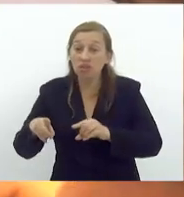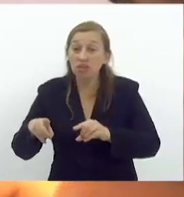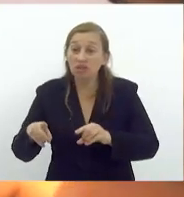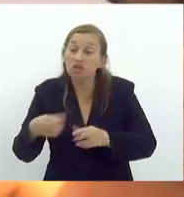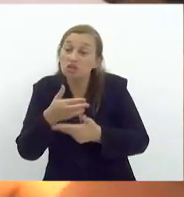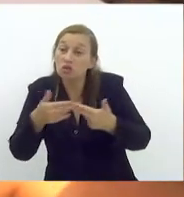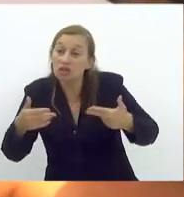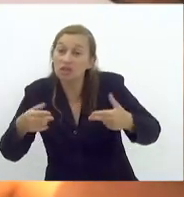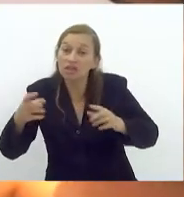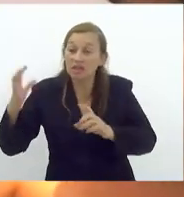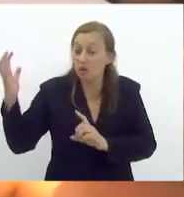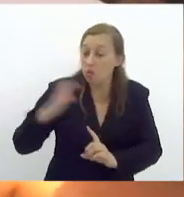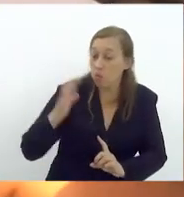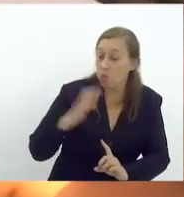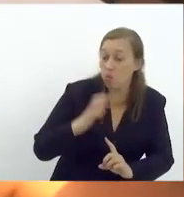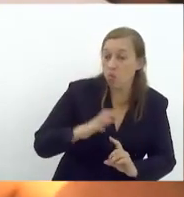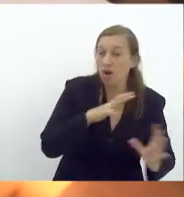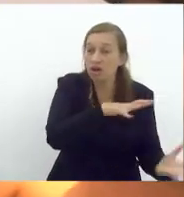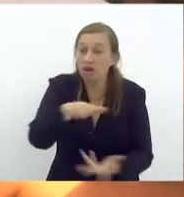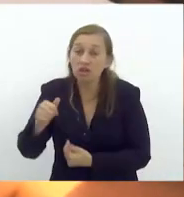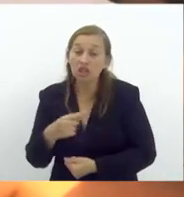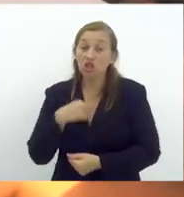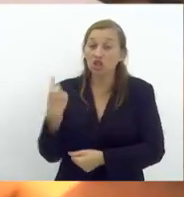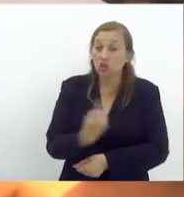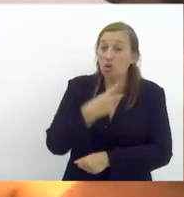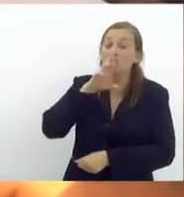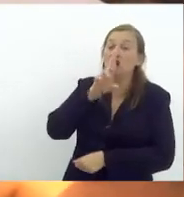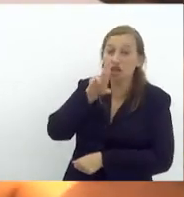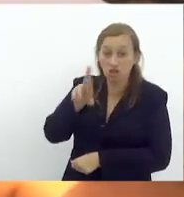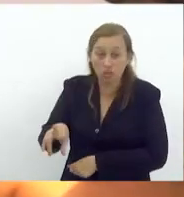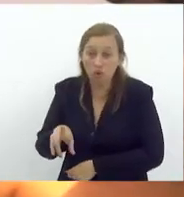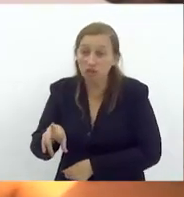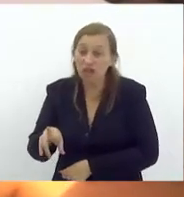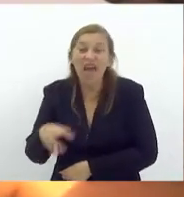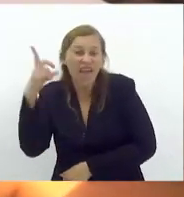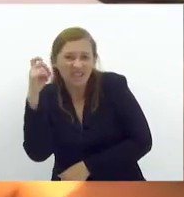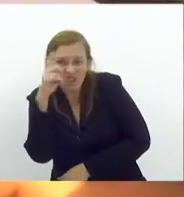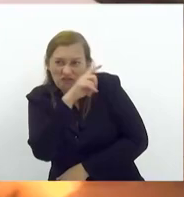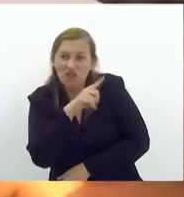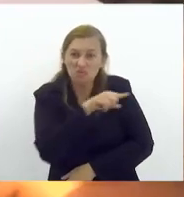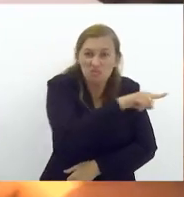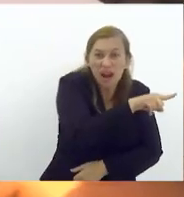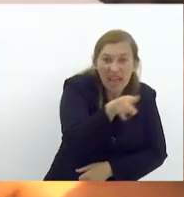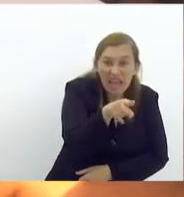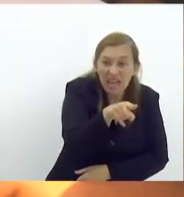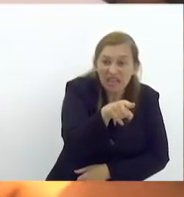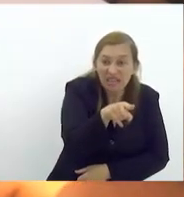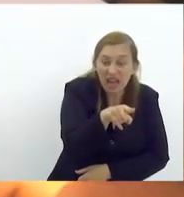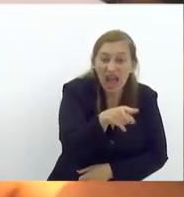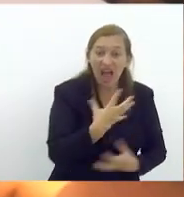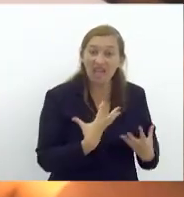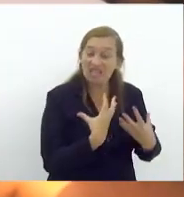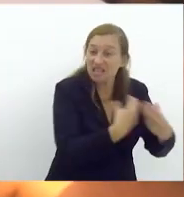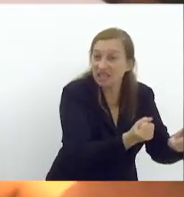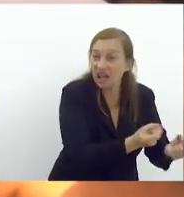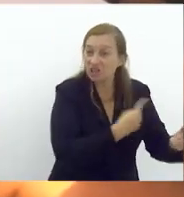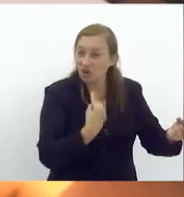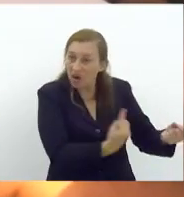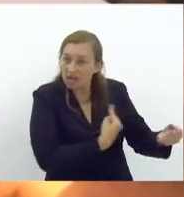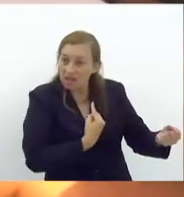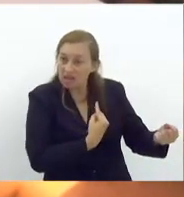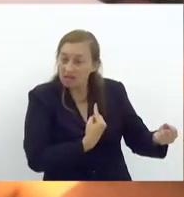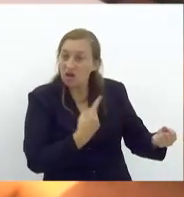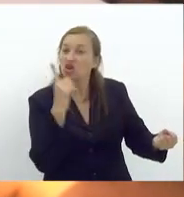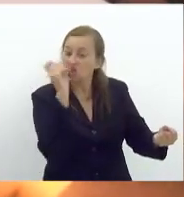dominando o mundo e nós somos essa resposta é difícil para eles nos aceitar porque realmente nós